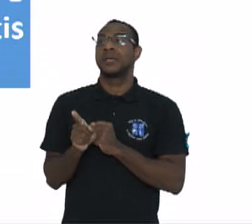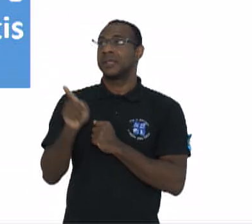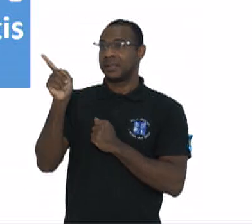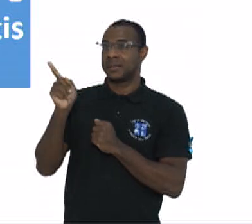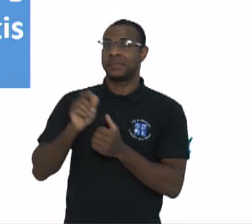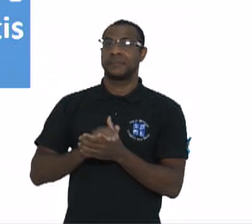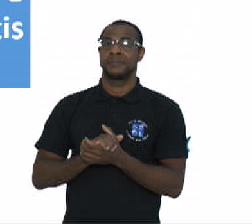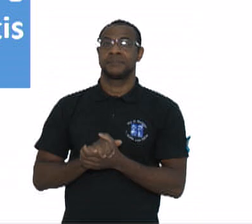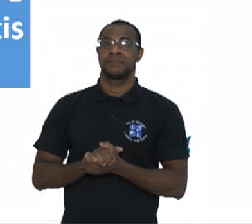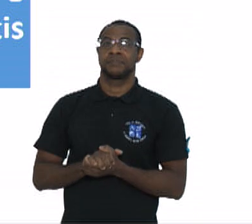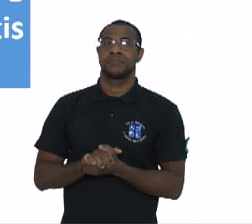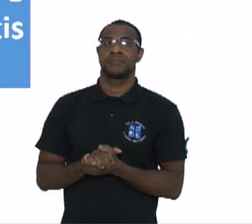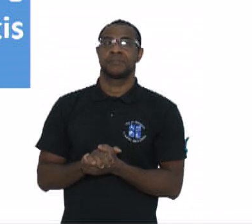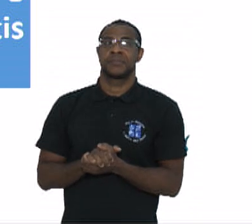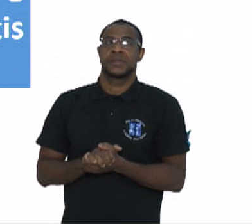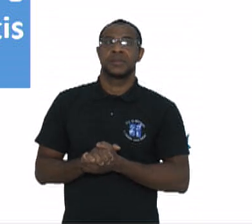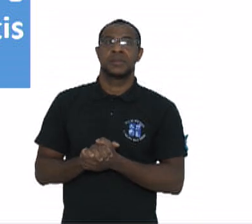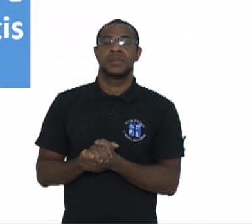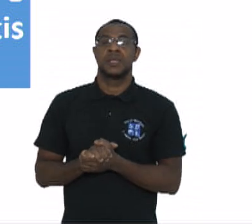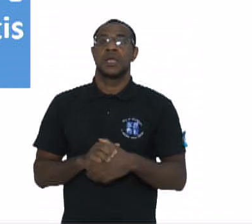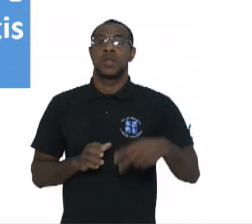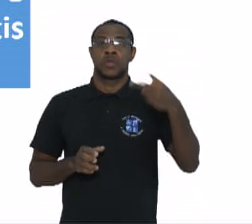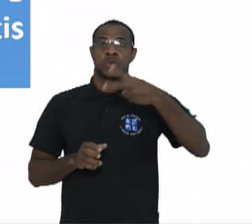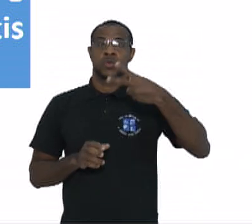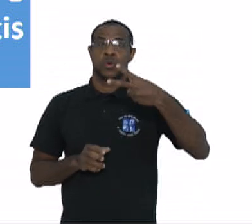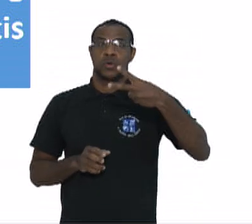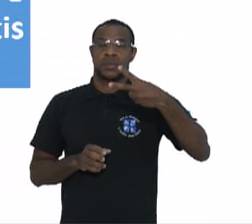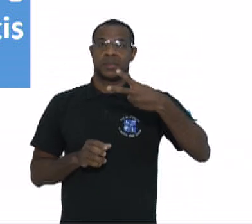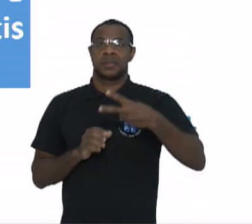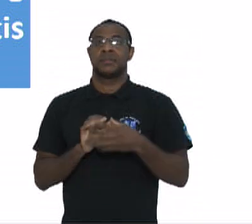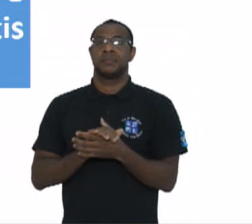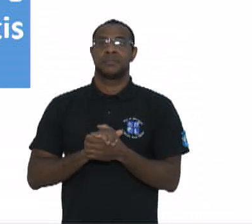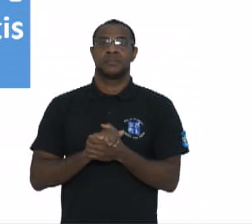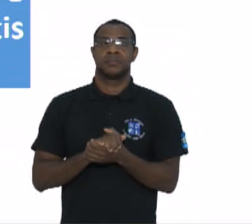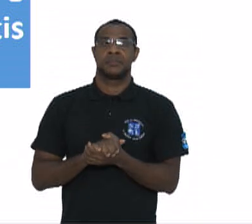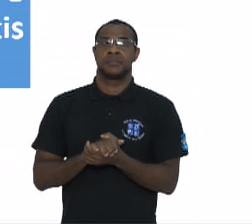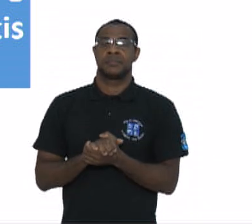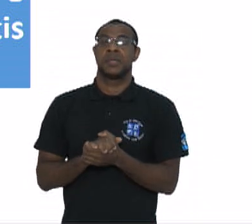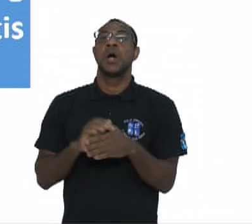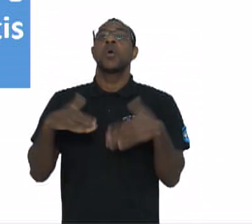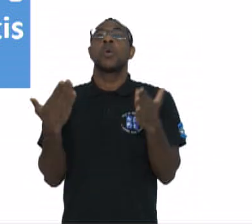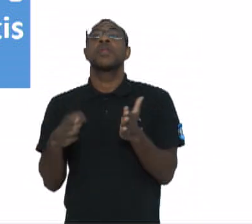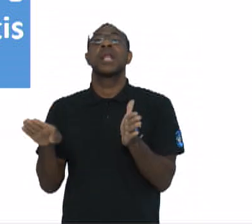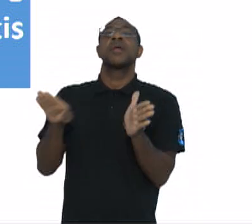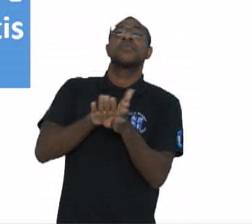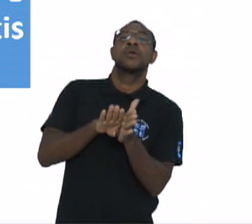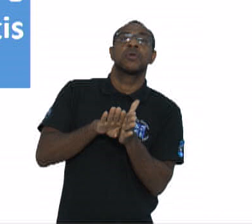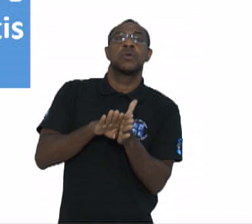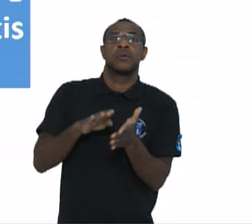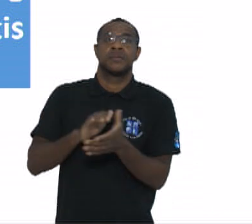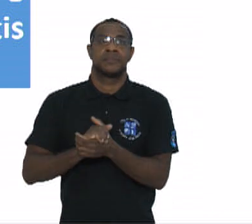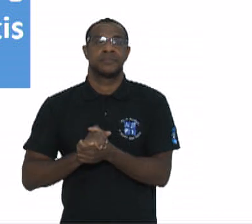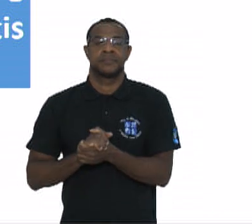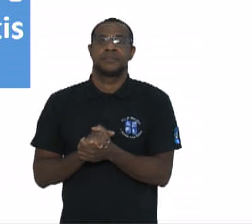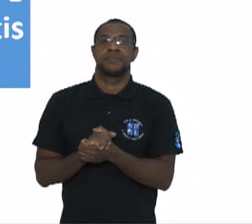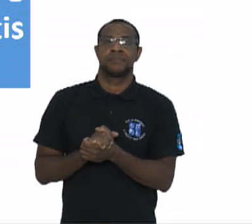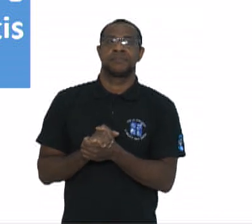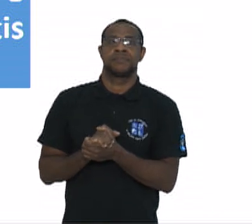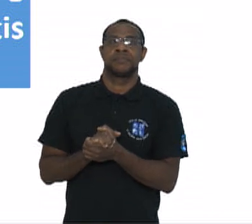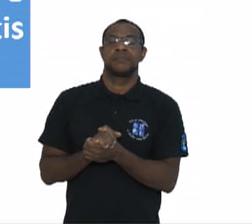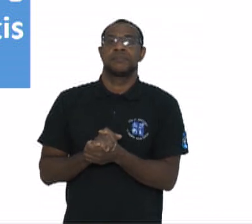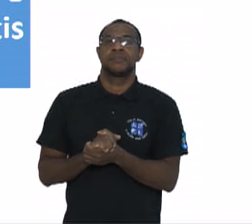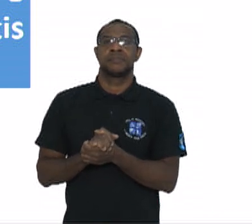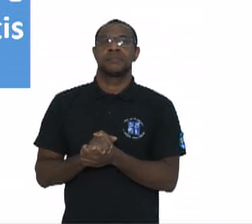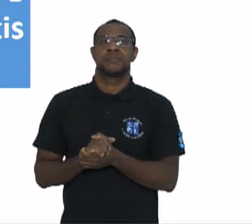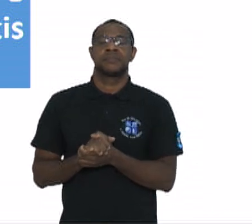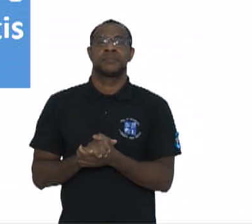beach, or in Greece? 2, when did she arrive? Quando ela chegou? She arrived on Saturday,